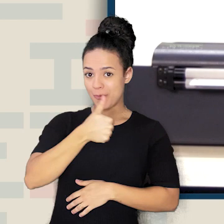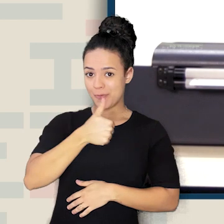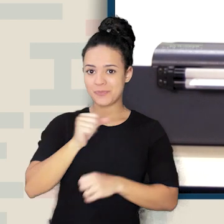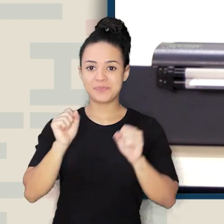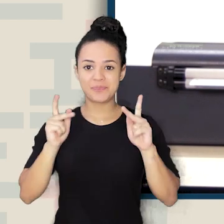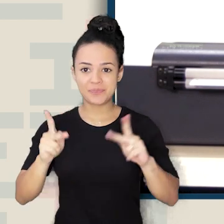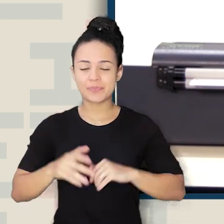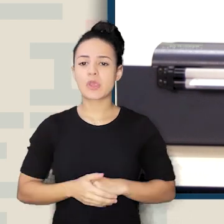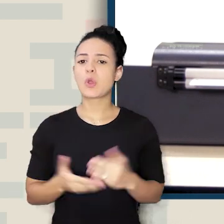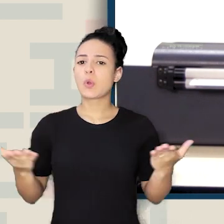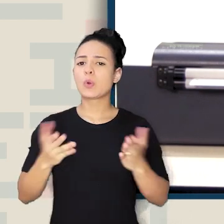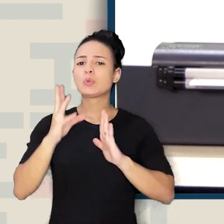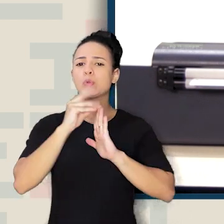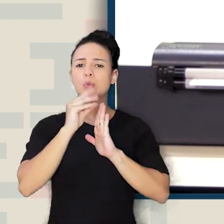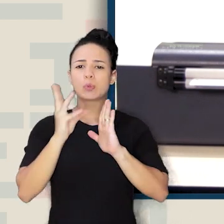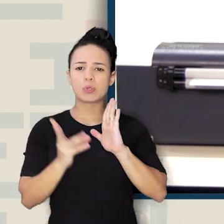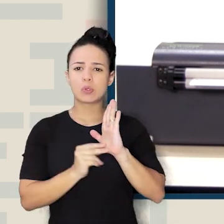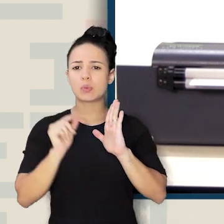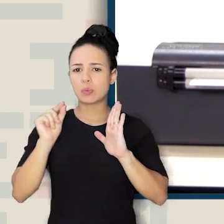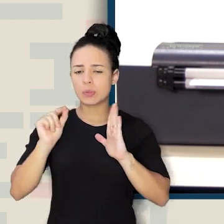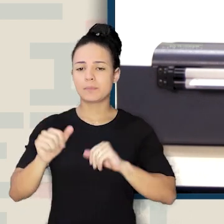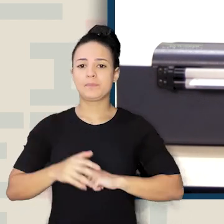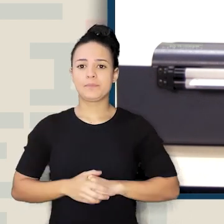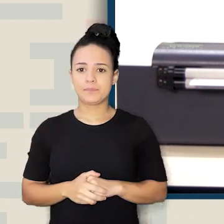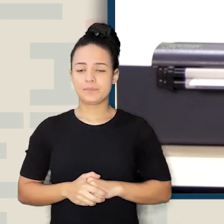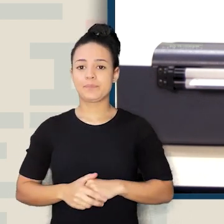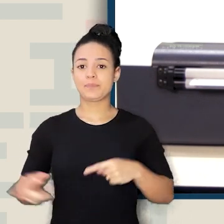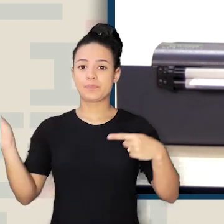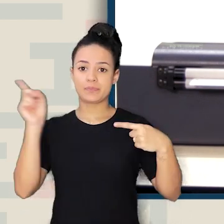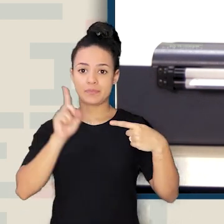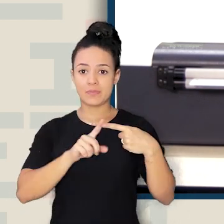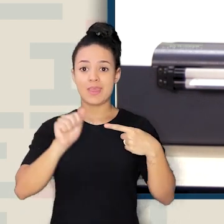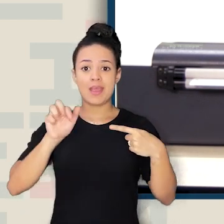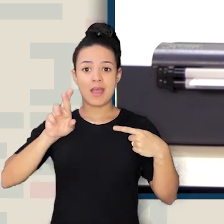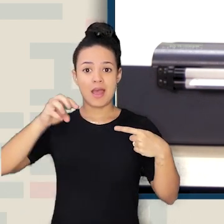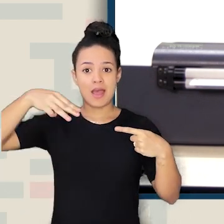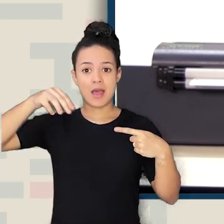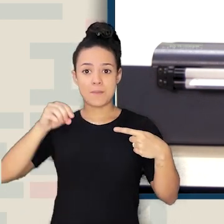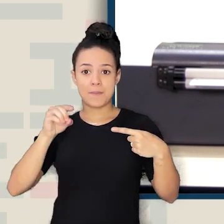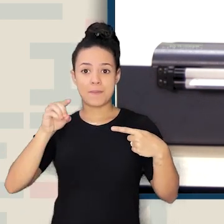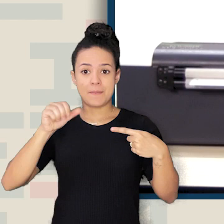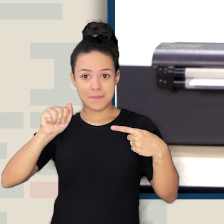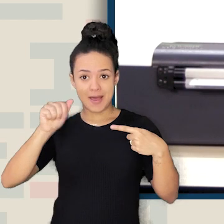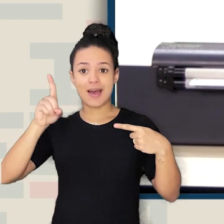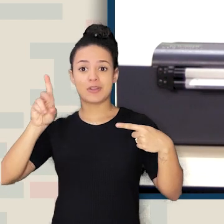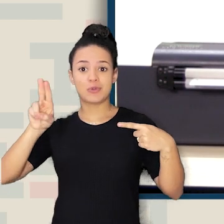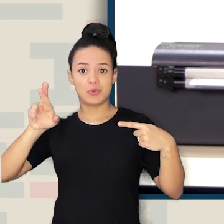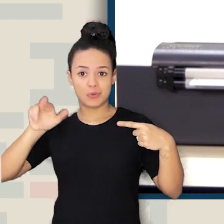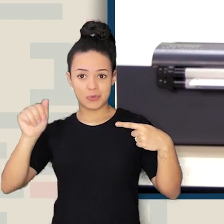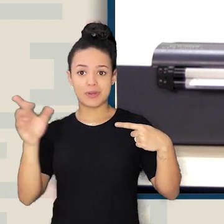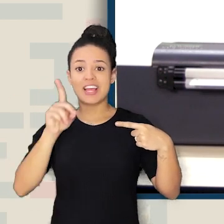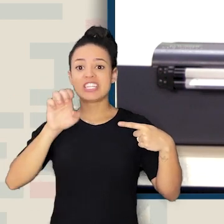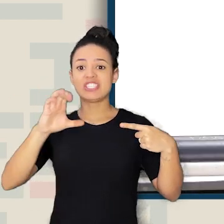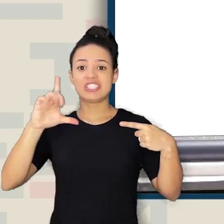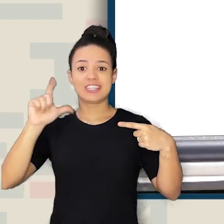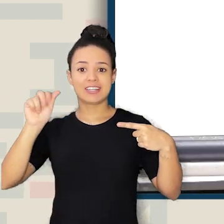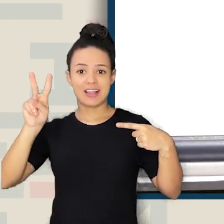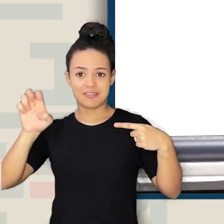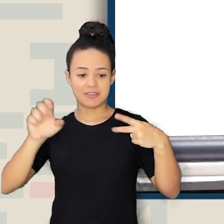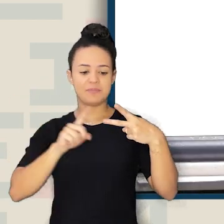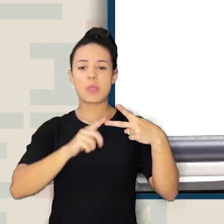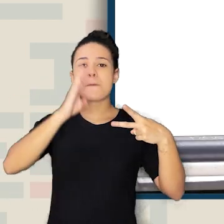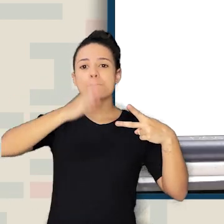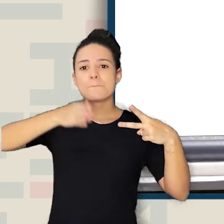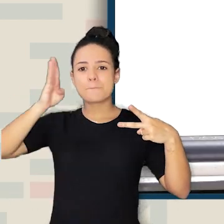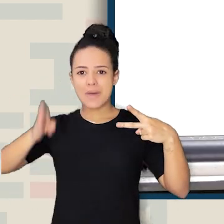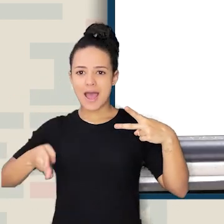E a gente hoje tem como conteúdos desse módulo a armadura de clave, que a gente já viu um pouquinho na aula passada, as barras, que a gente também